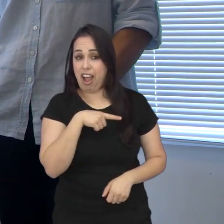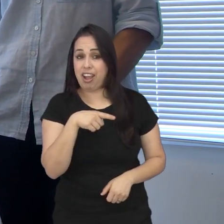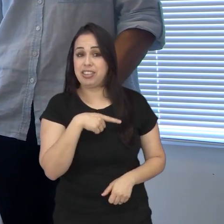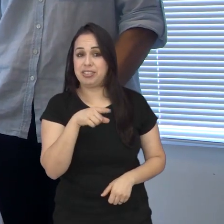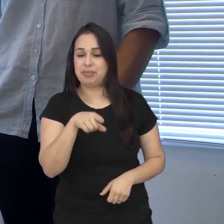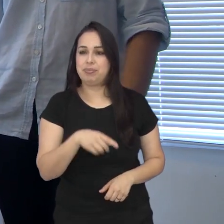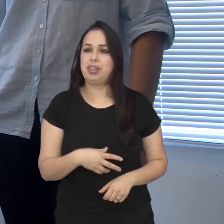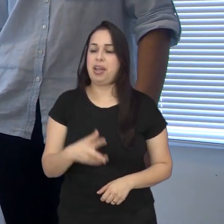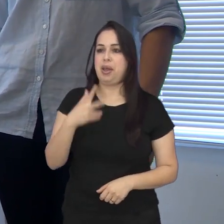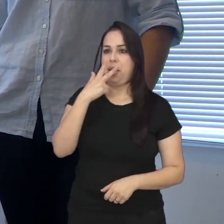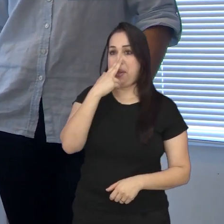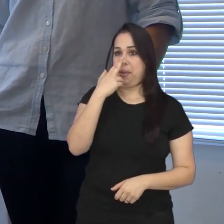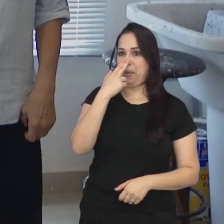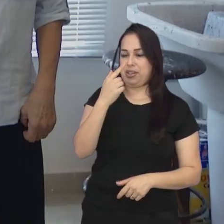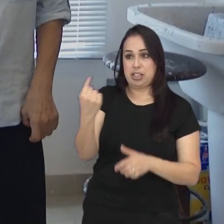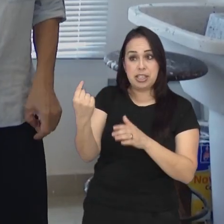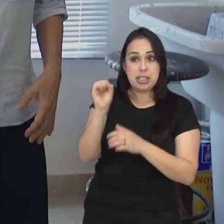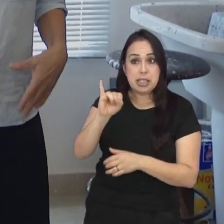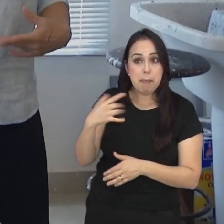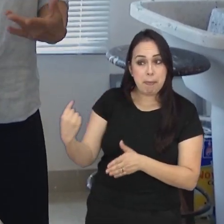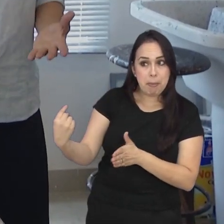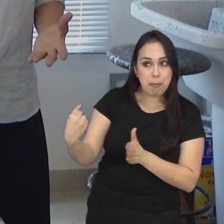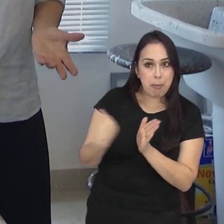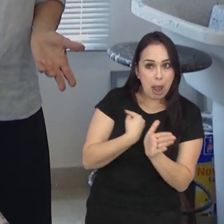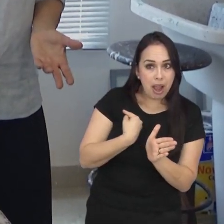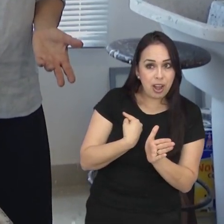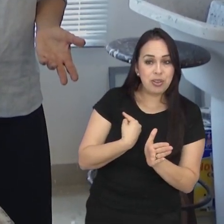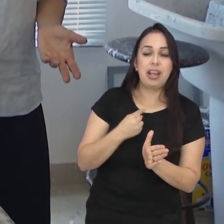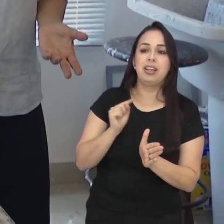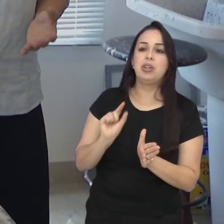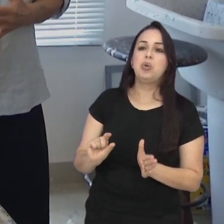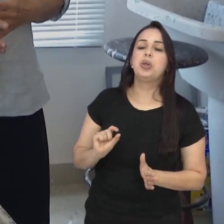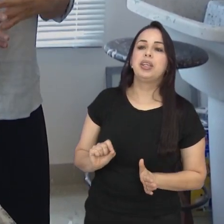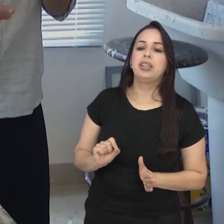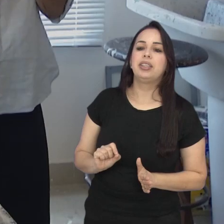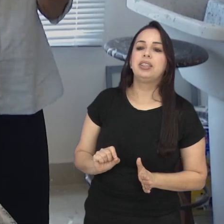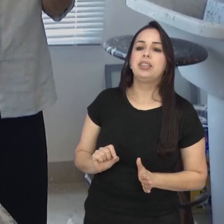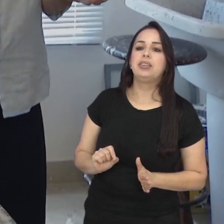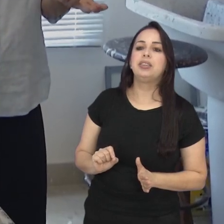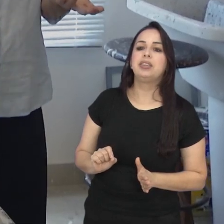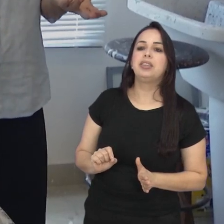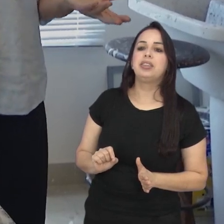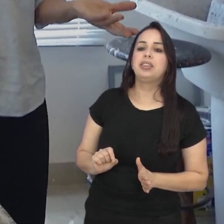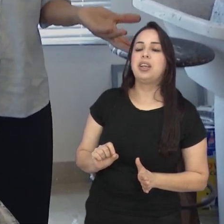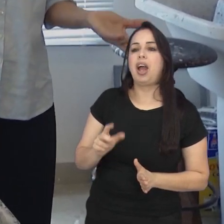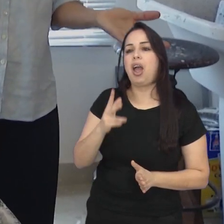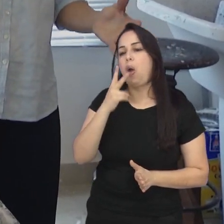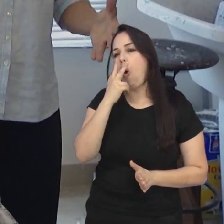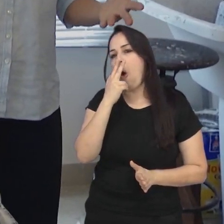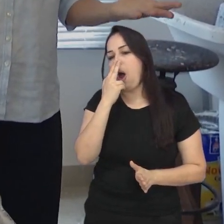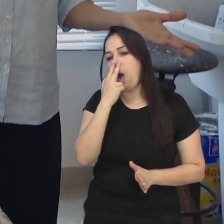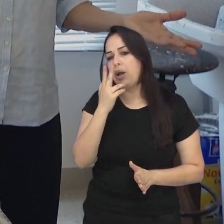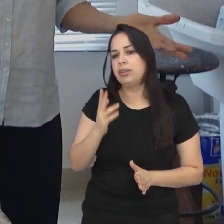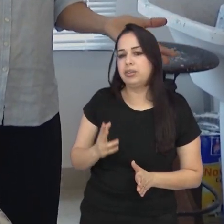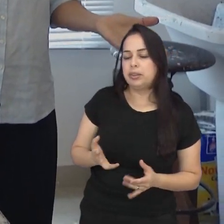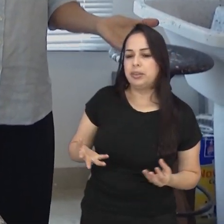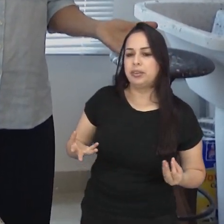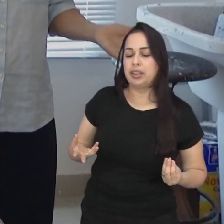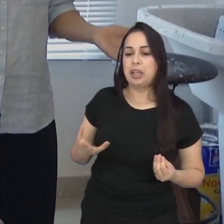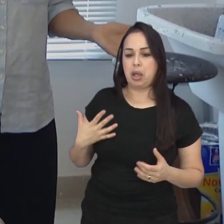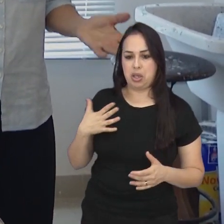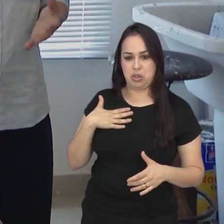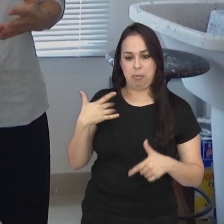sentimento, né? Uma coisa que eu acho, se você me perguntar o que é, né? Eu vou dizer para você, eu acho